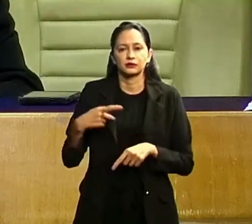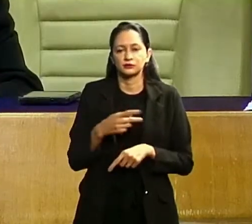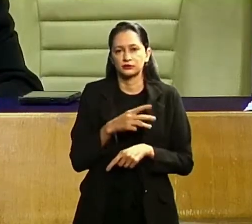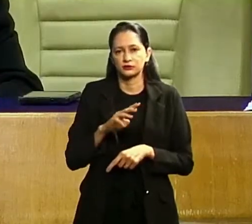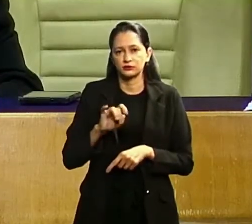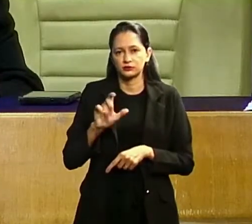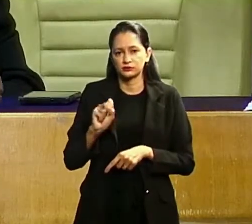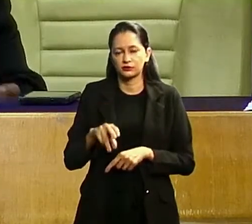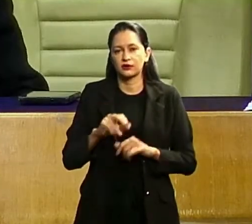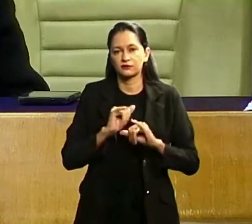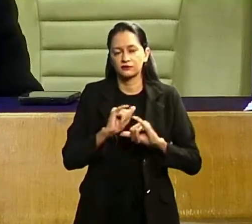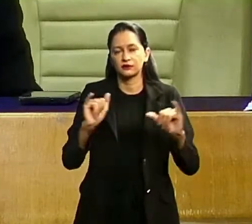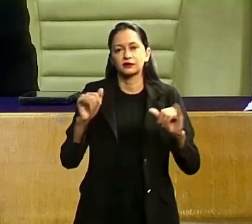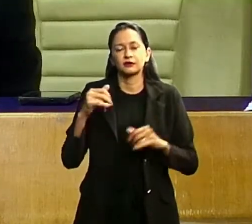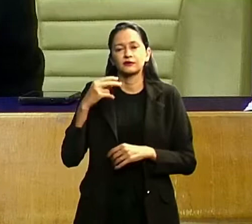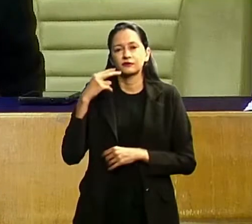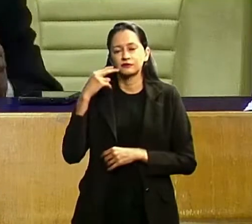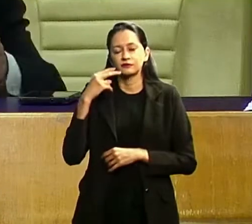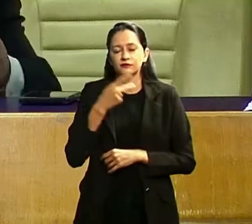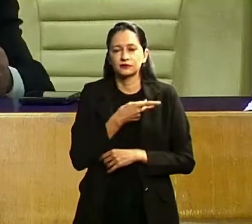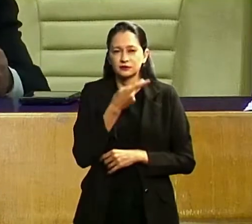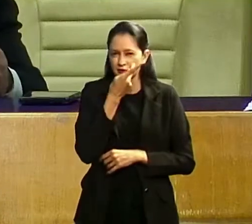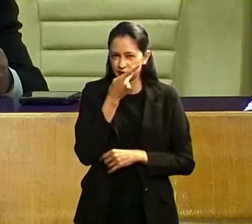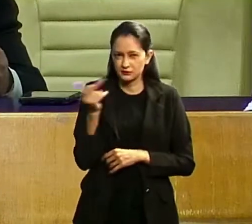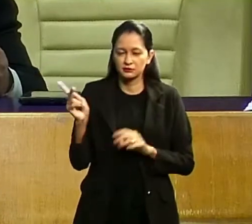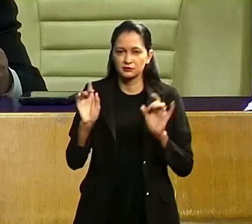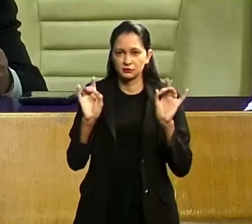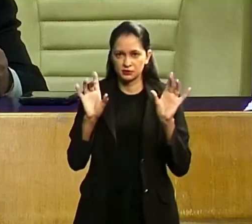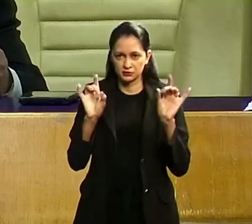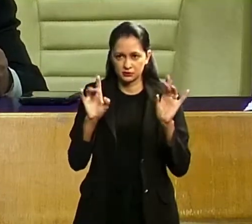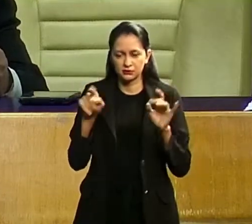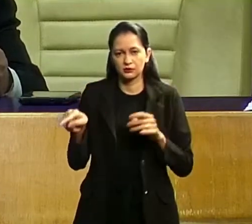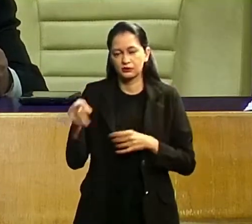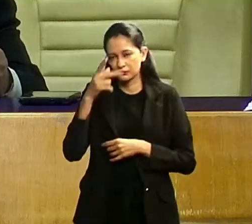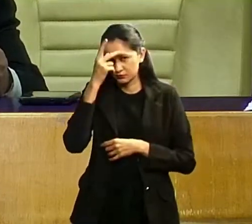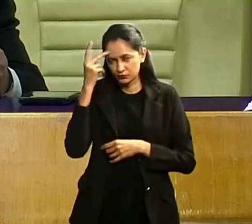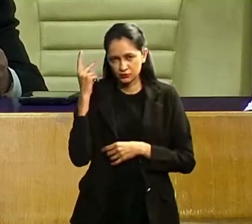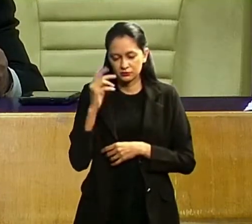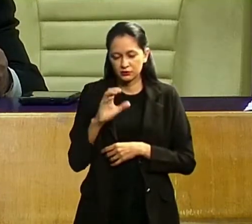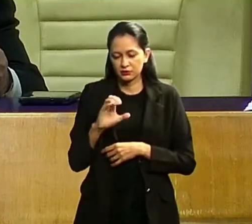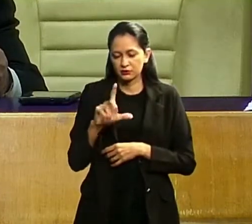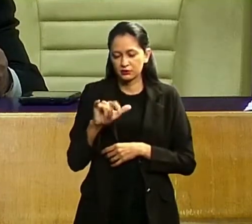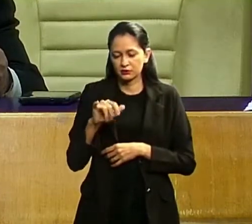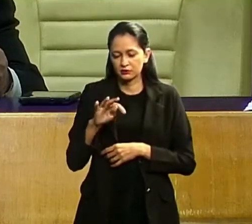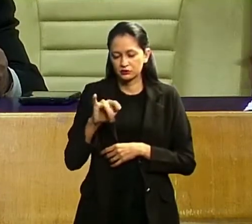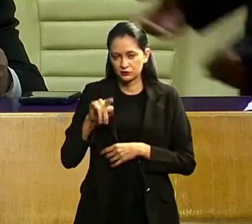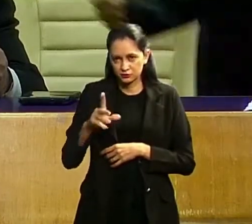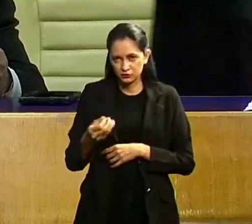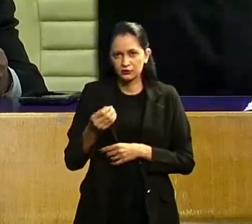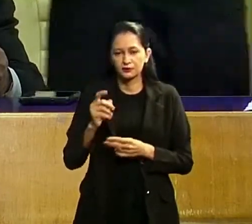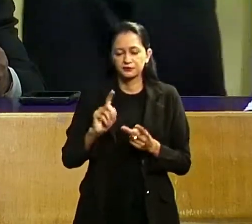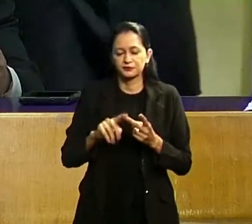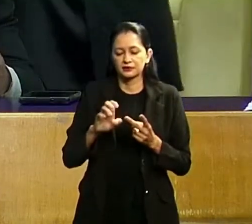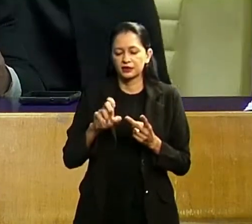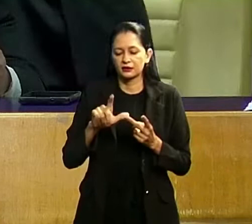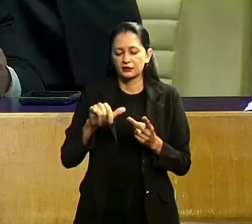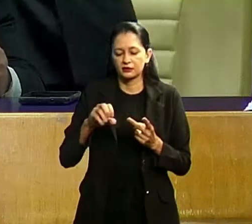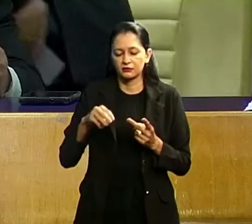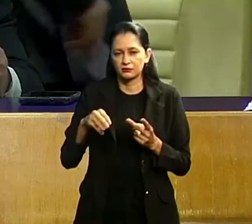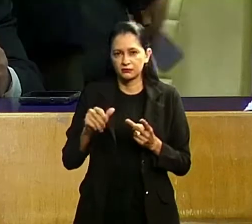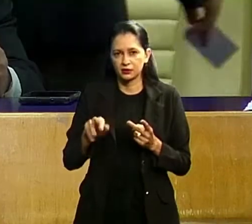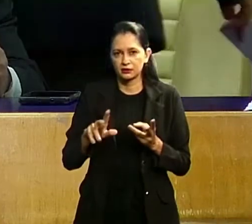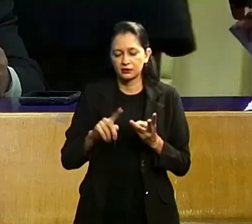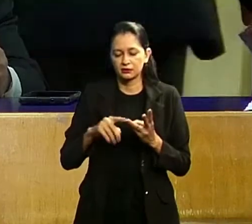visitas dos senhores Edilson, Dário da Borracharia, Cleitinho, Montanha e Eleomar, líderes comunitários da região